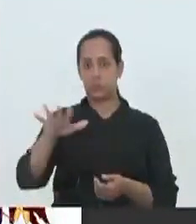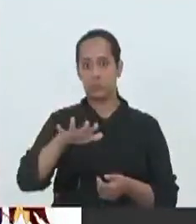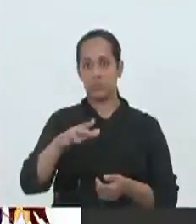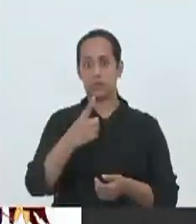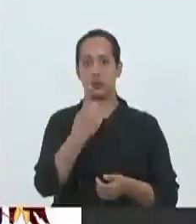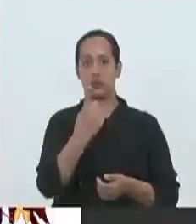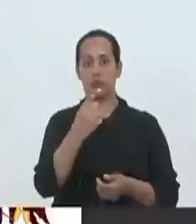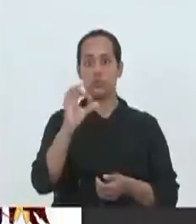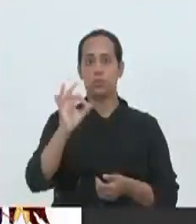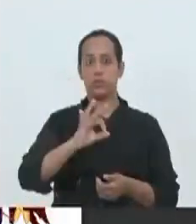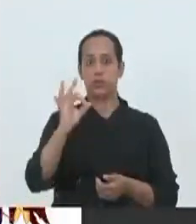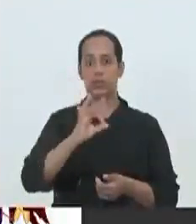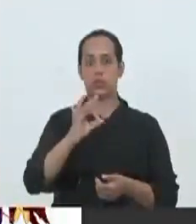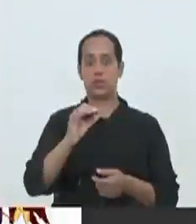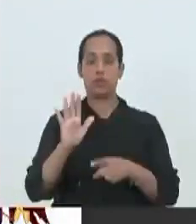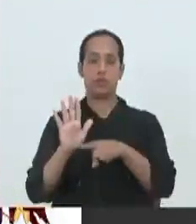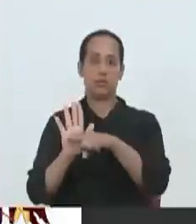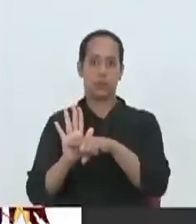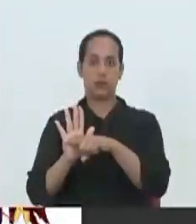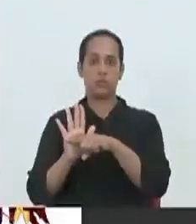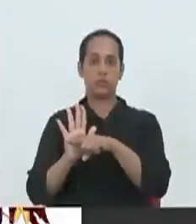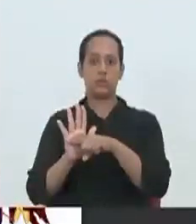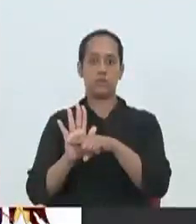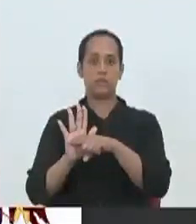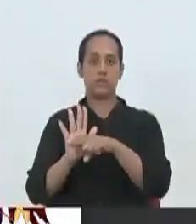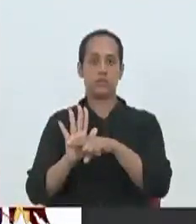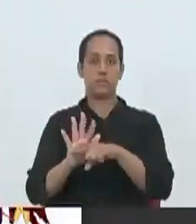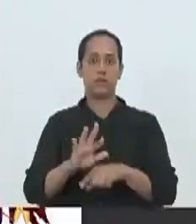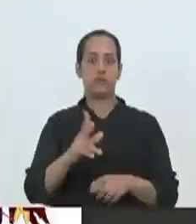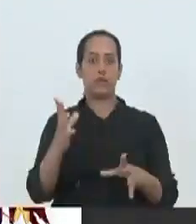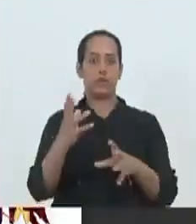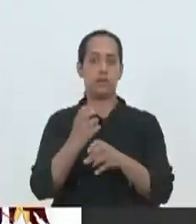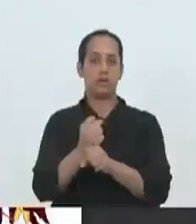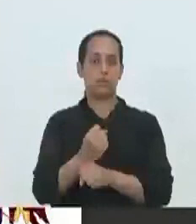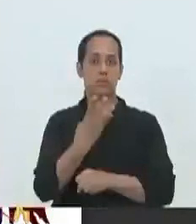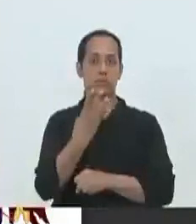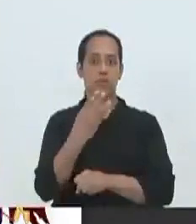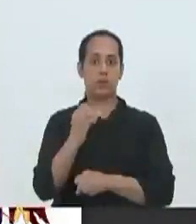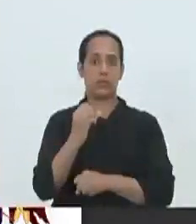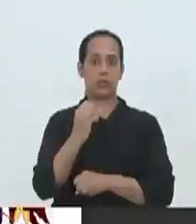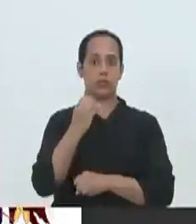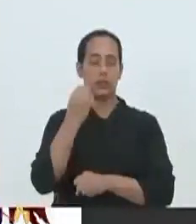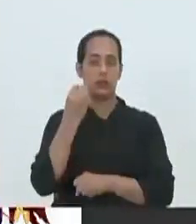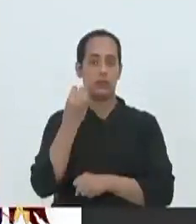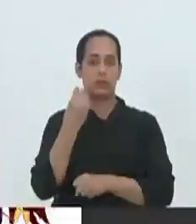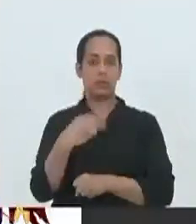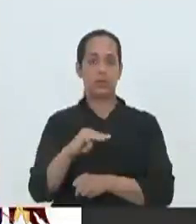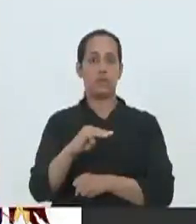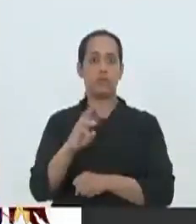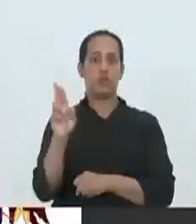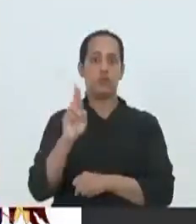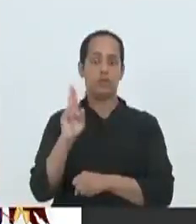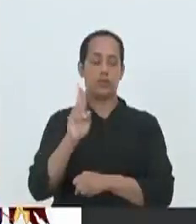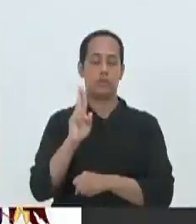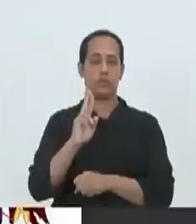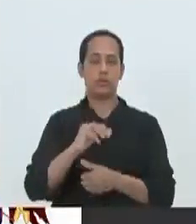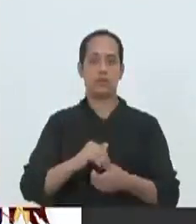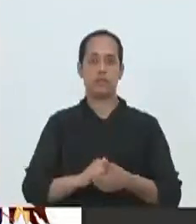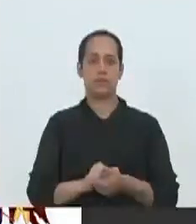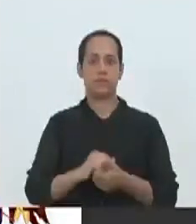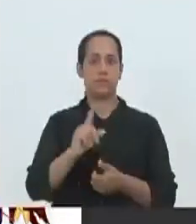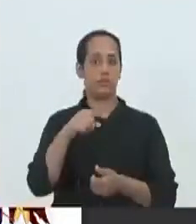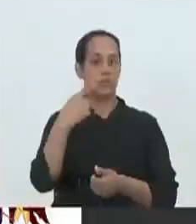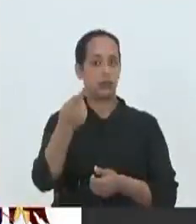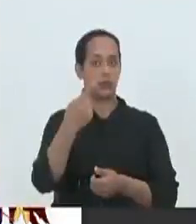menos e essa diferença somam mais de R 40 milhões deais e como a gente vai ver à frente boa parte dessa